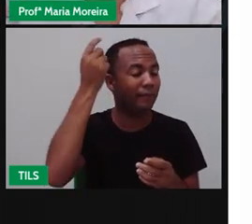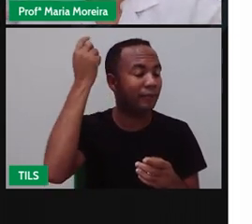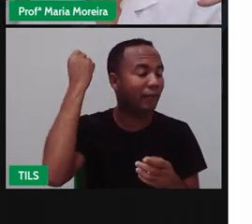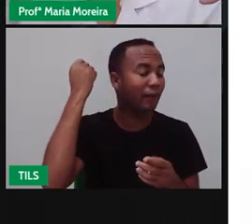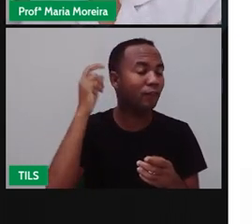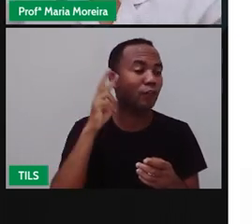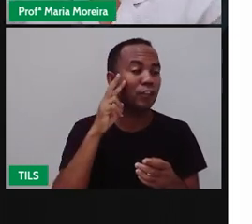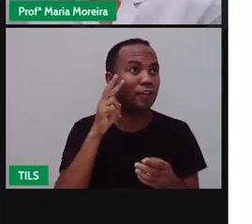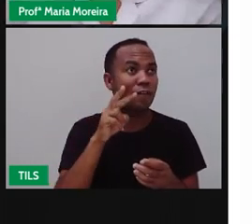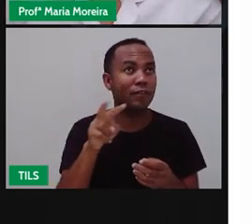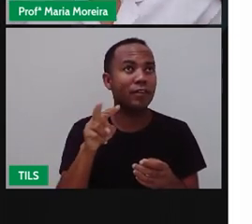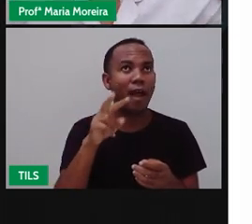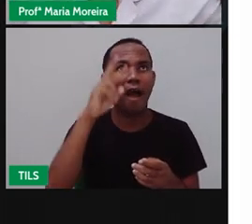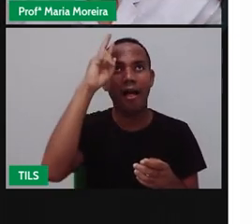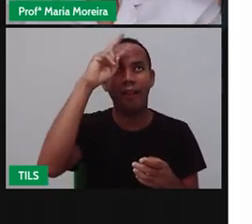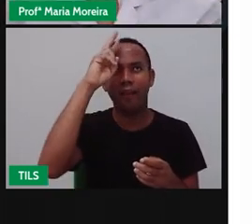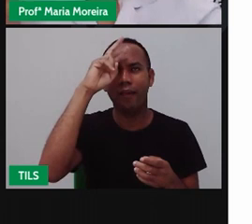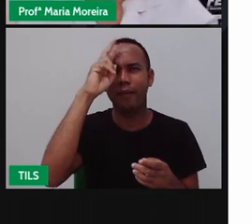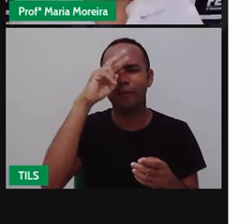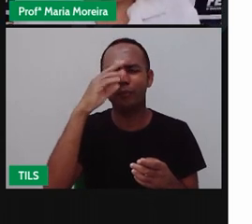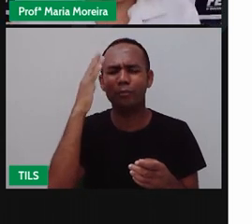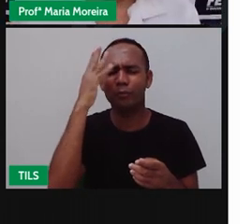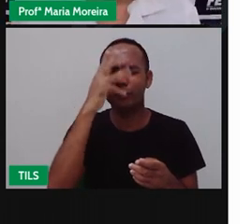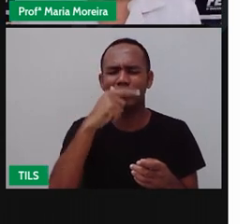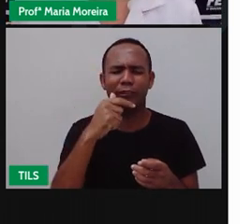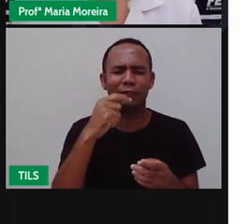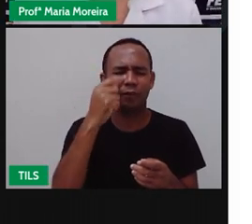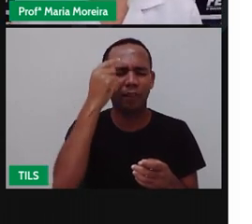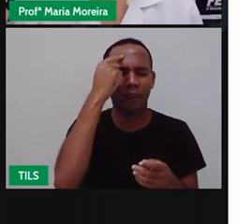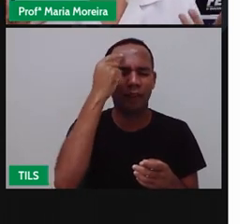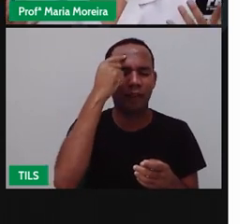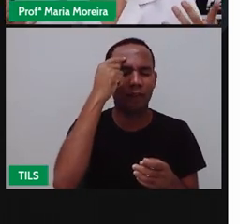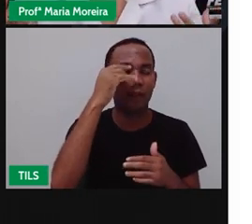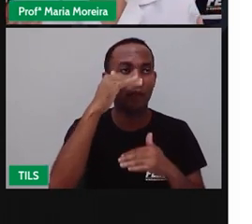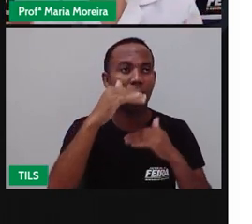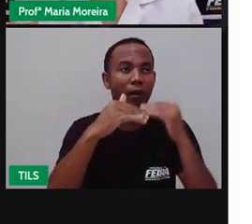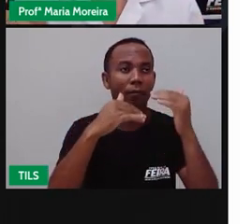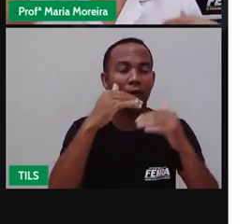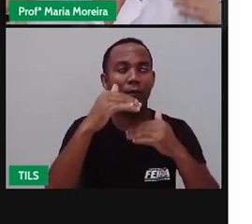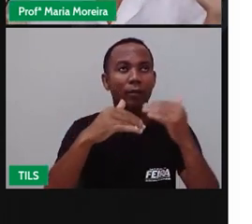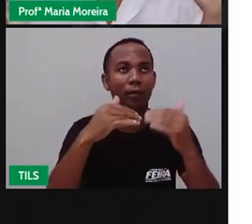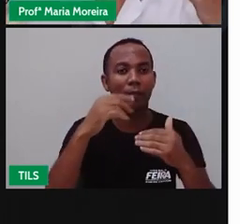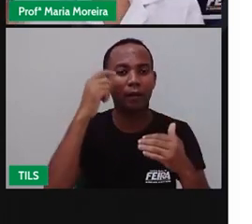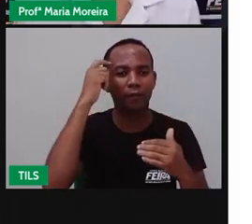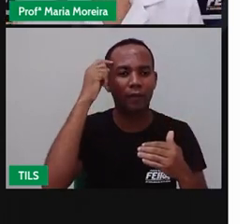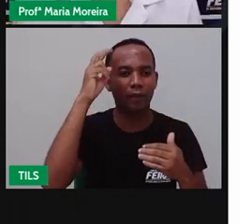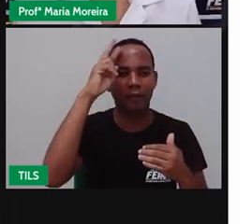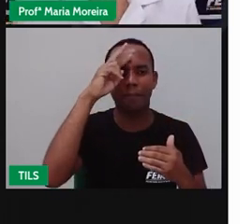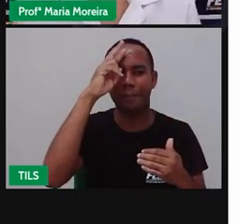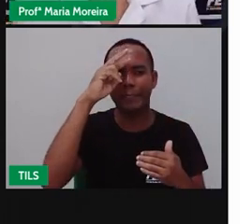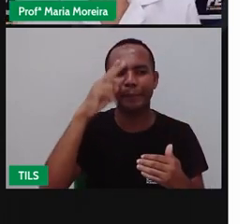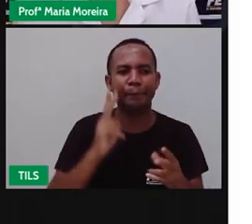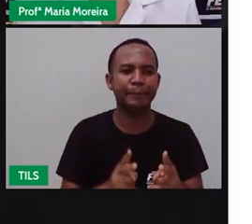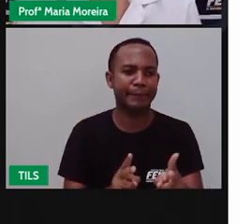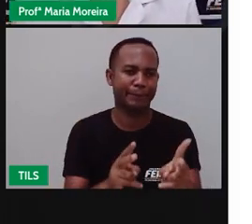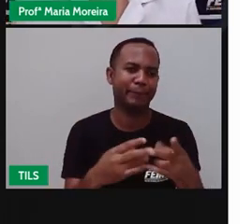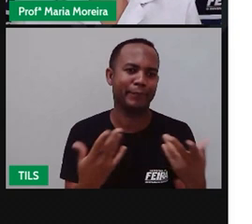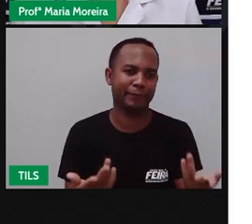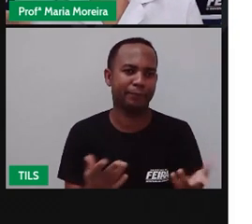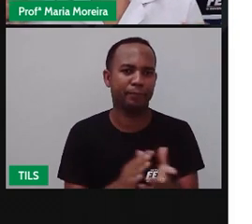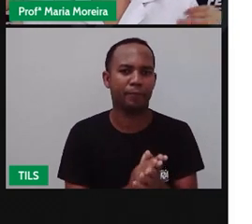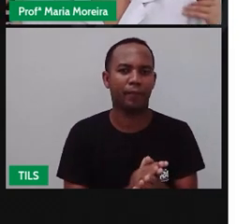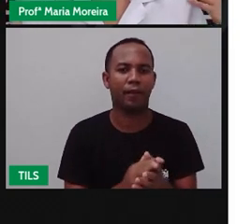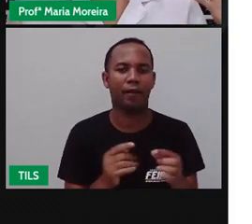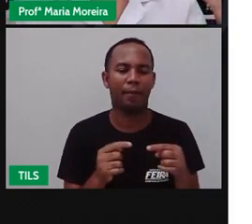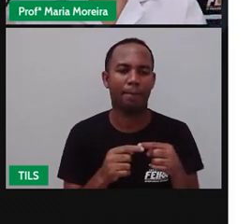memória. E aí a gente faz o quê? Poxa, vi uma fotografia. Automaticamente eu vou lembrar daquele momento.